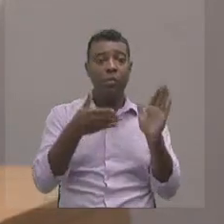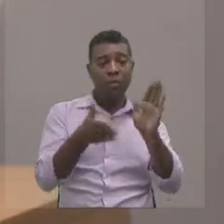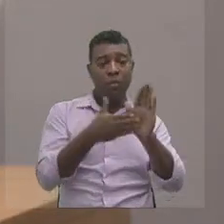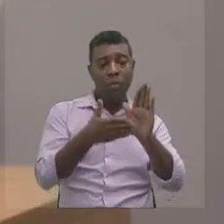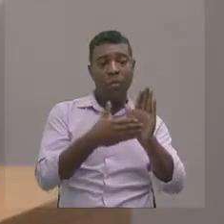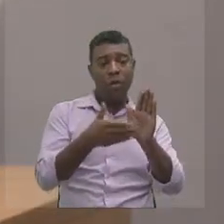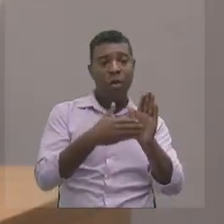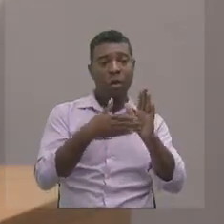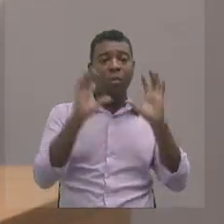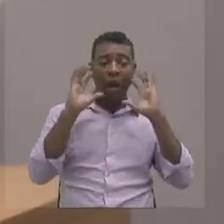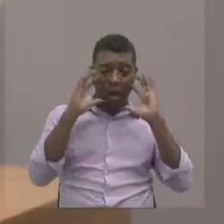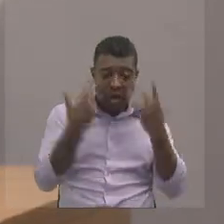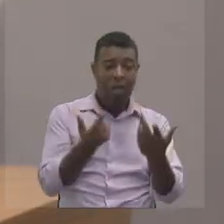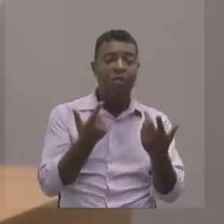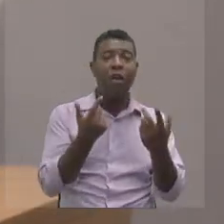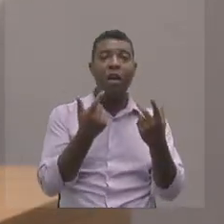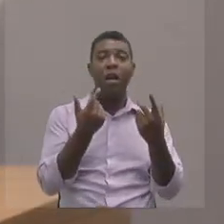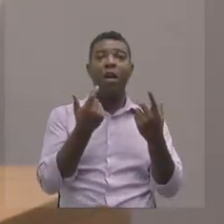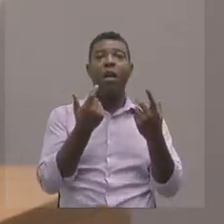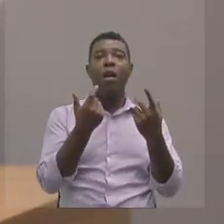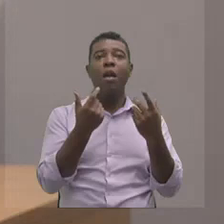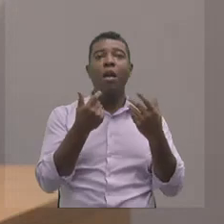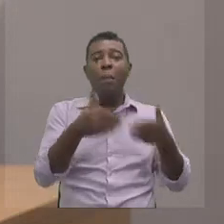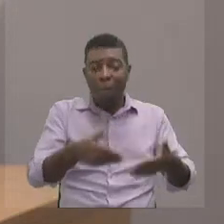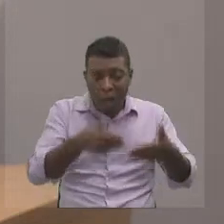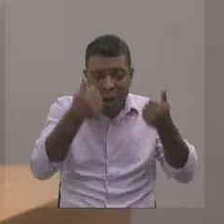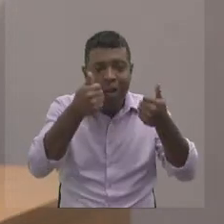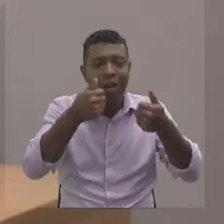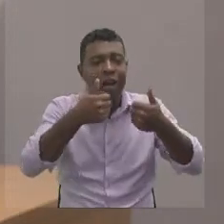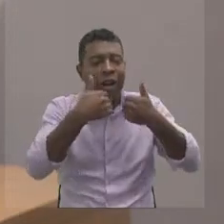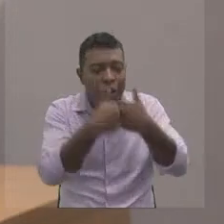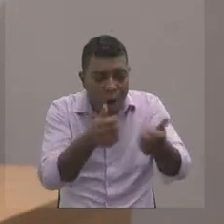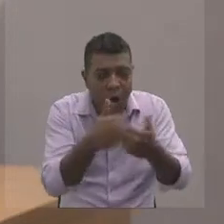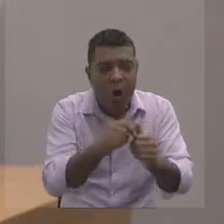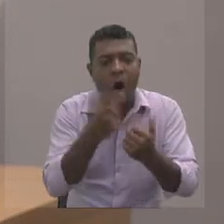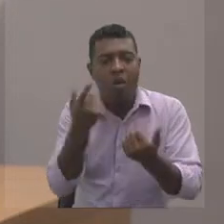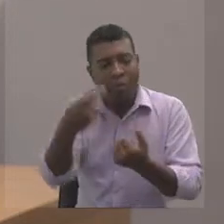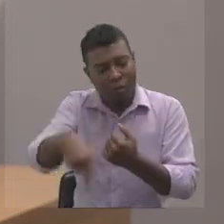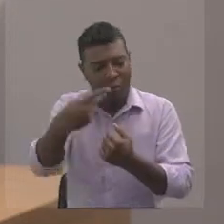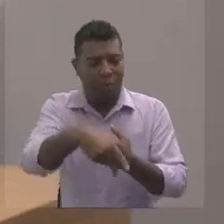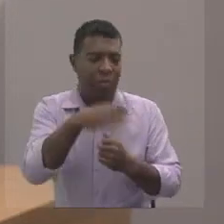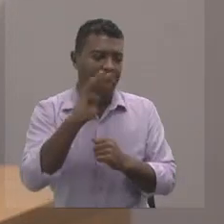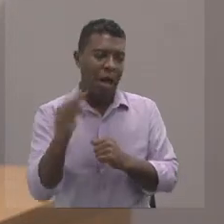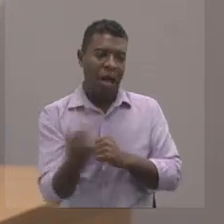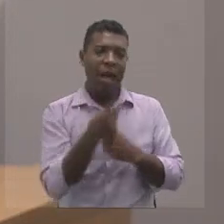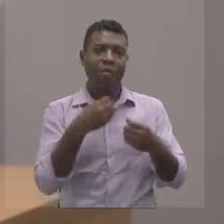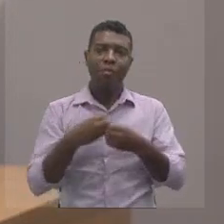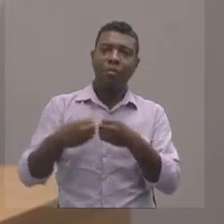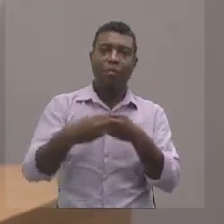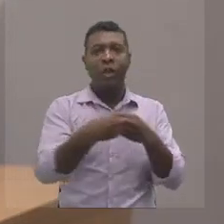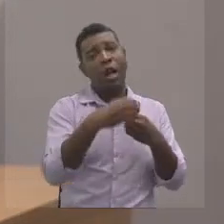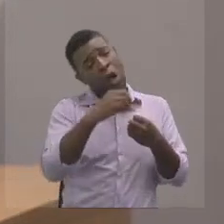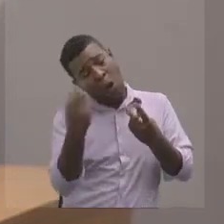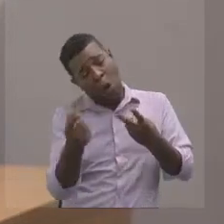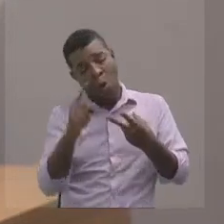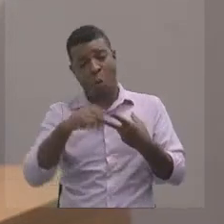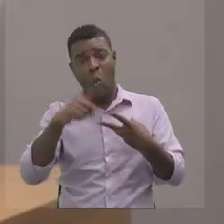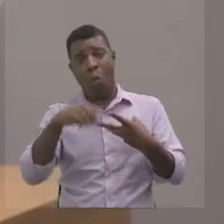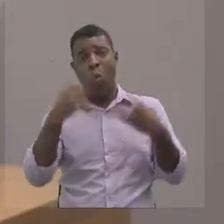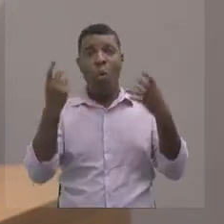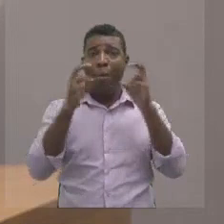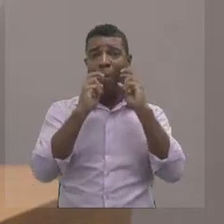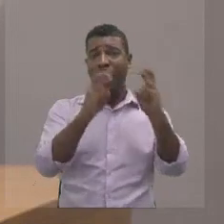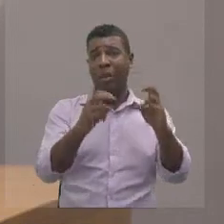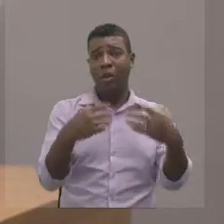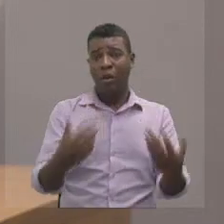Metropolitana para melhoria do transporte Metropolitano ou mesmo para o metrô de Belo Horizonte a